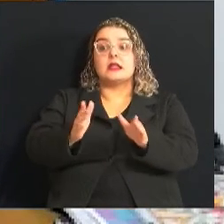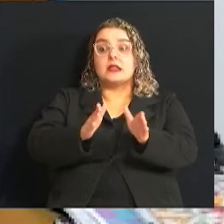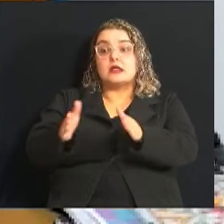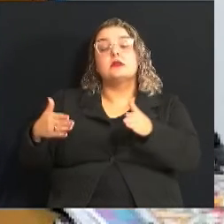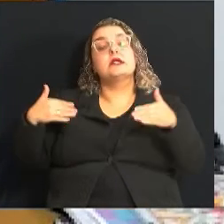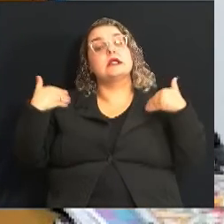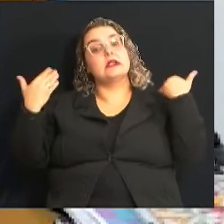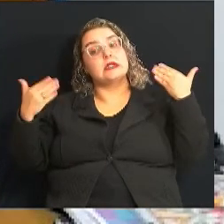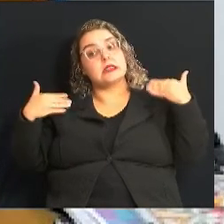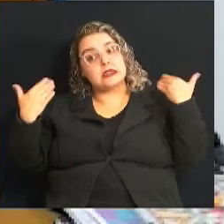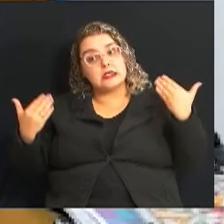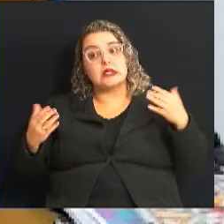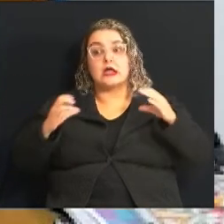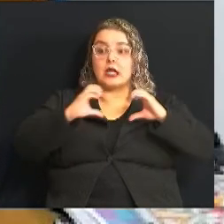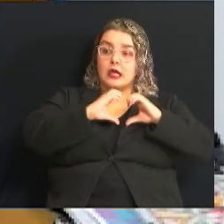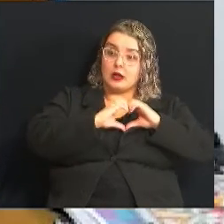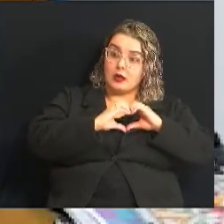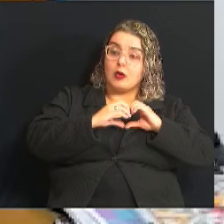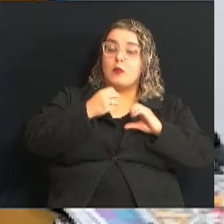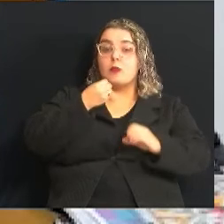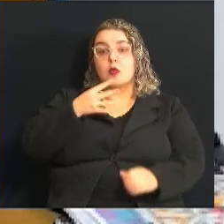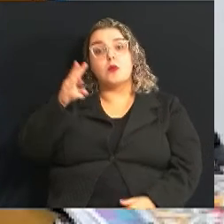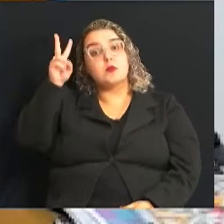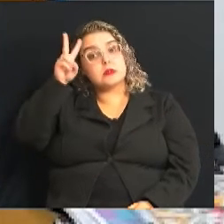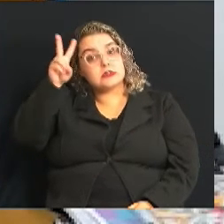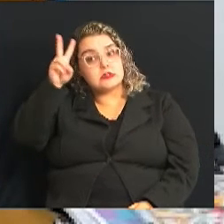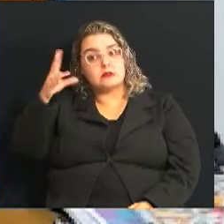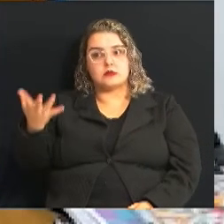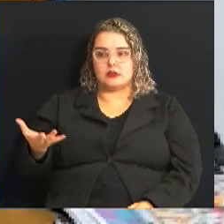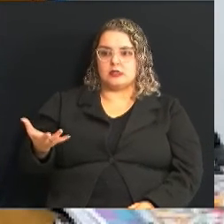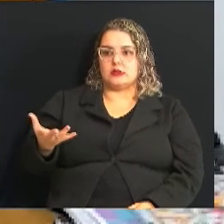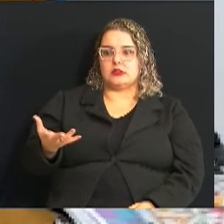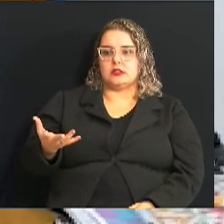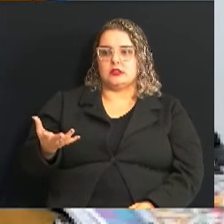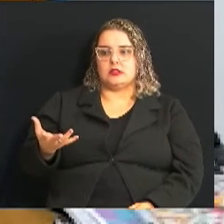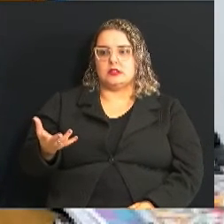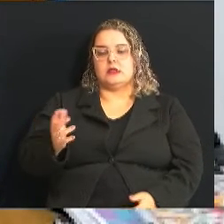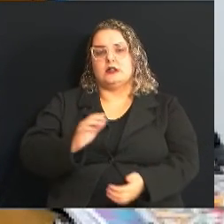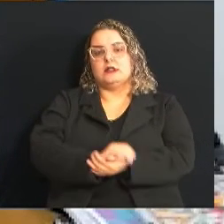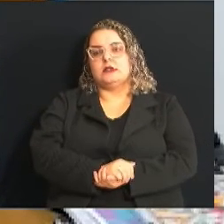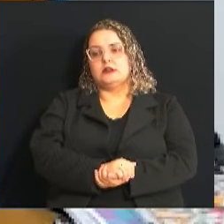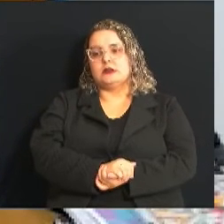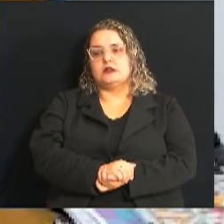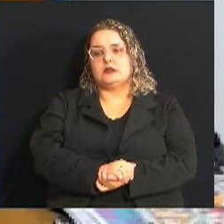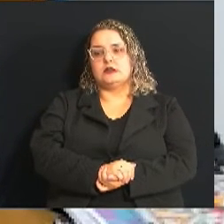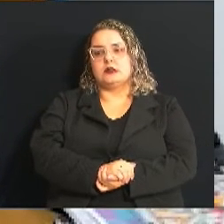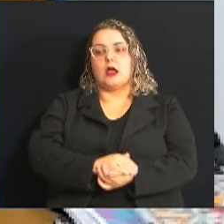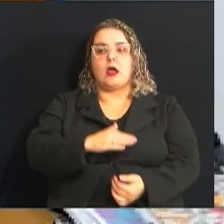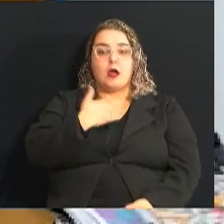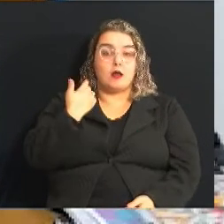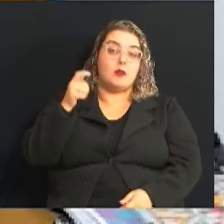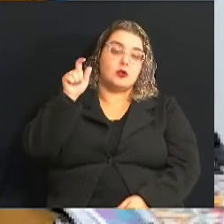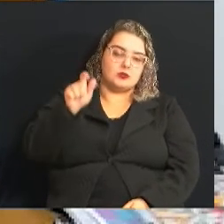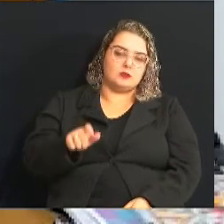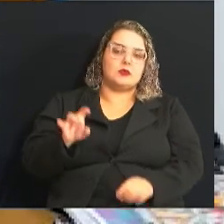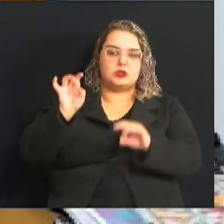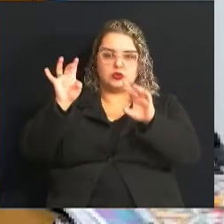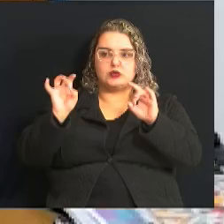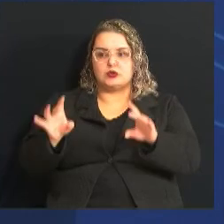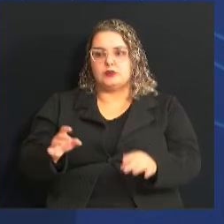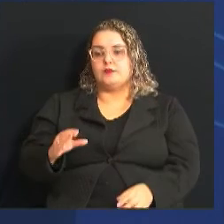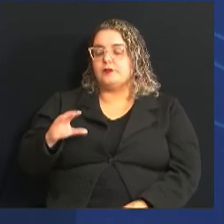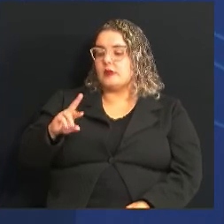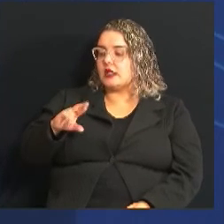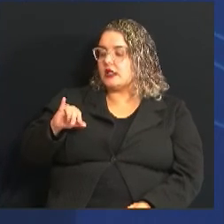alegria, existe amor, existem boas lembranças com relação, né, à morte de uma pessoa especial. Ô, Cristiane,